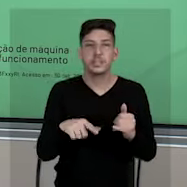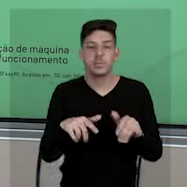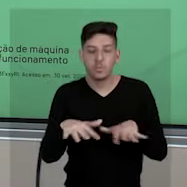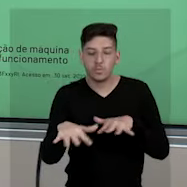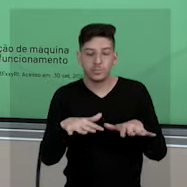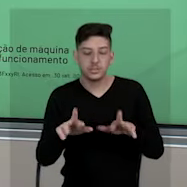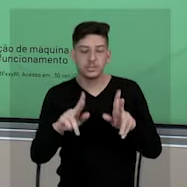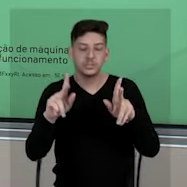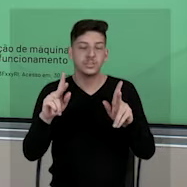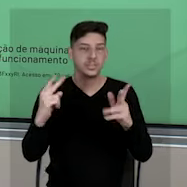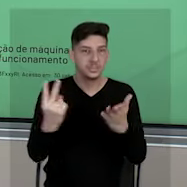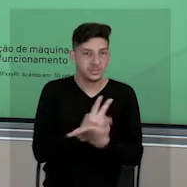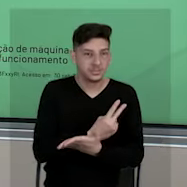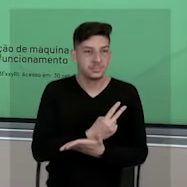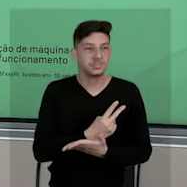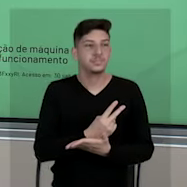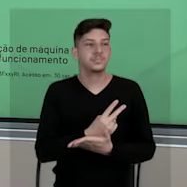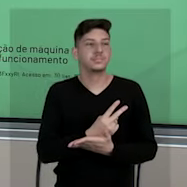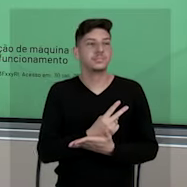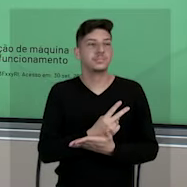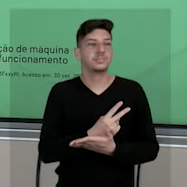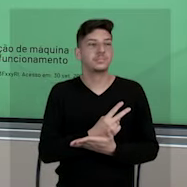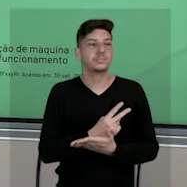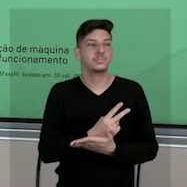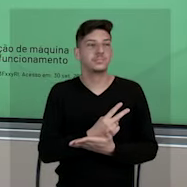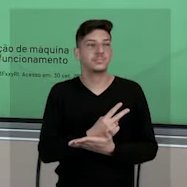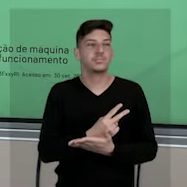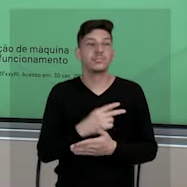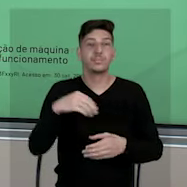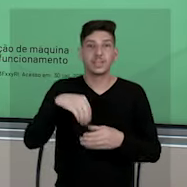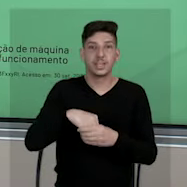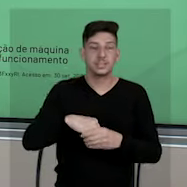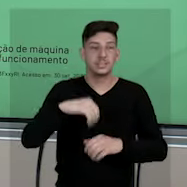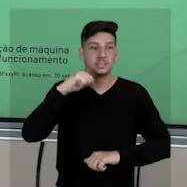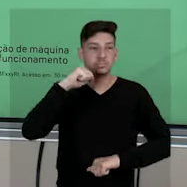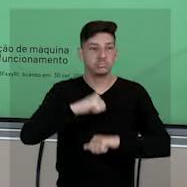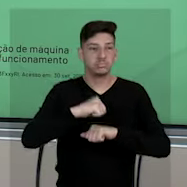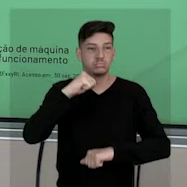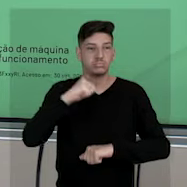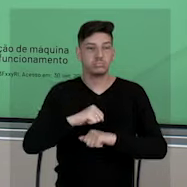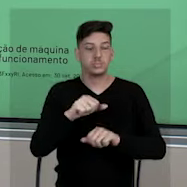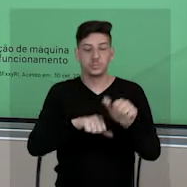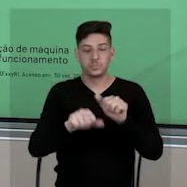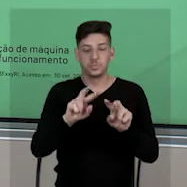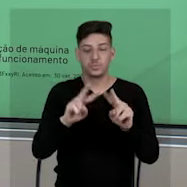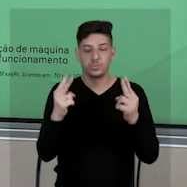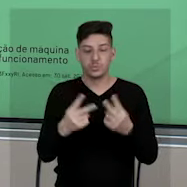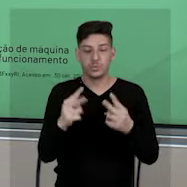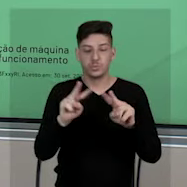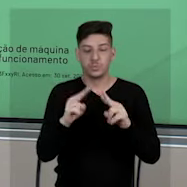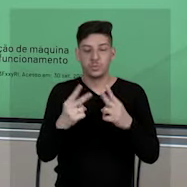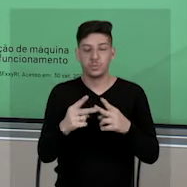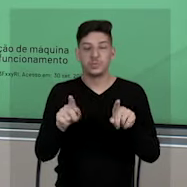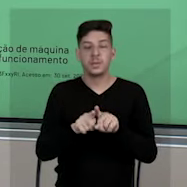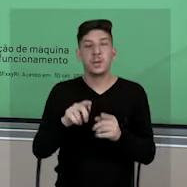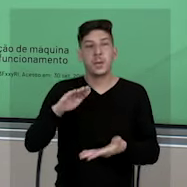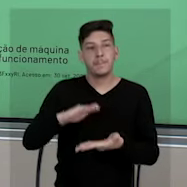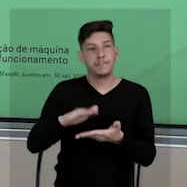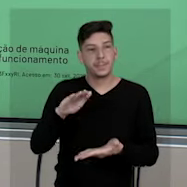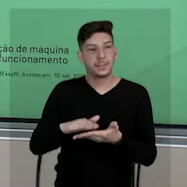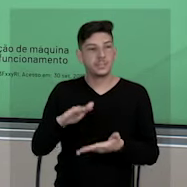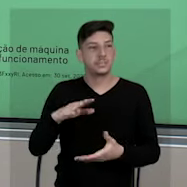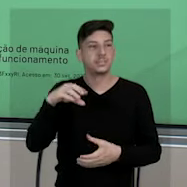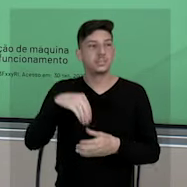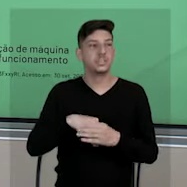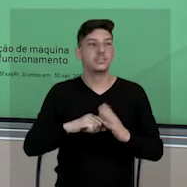diferentes ali que vão acontecendo dentro do pistão, que vão alterar o volume e a pressão que está dentro